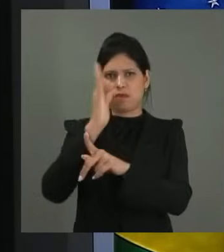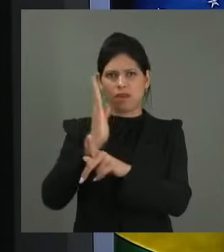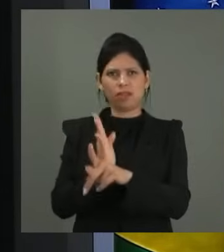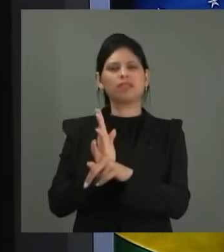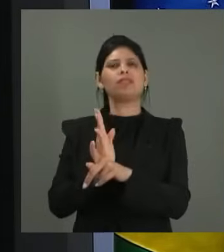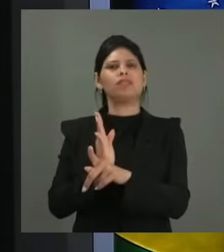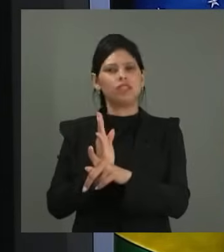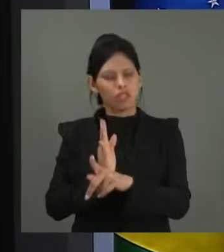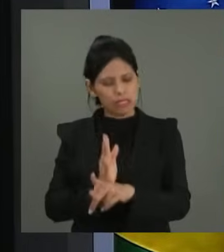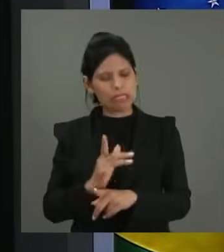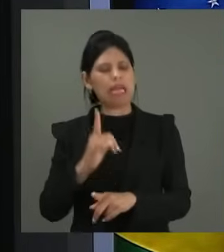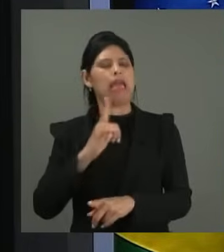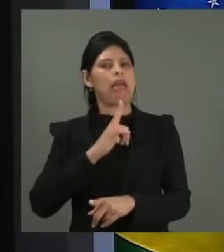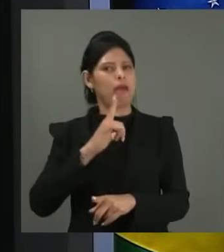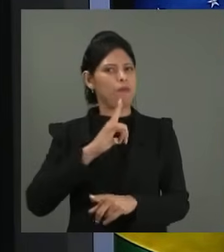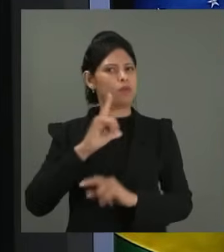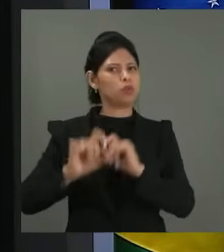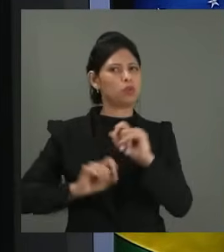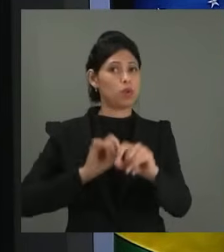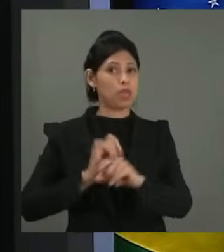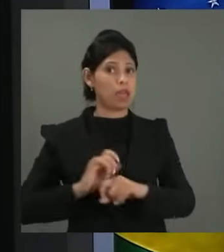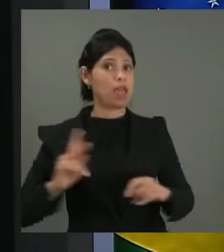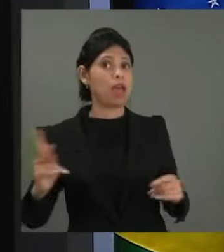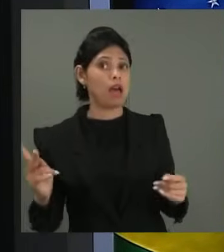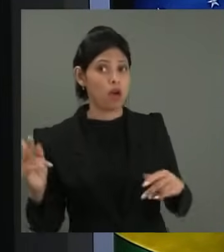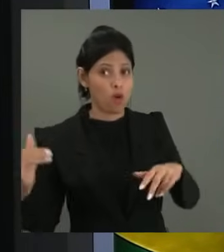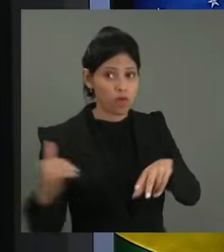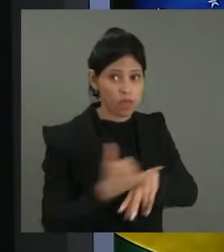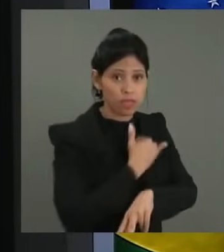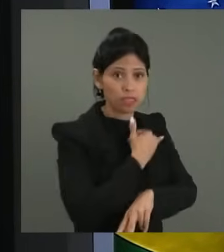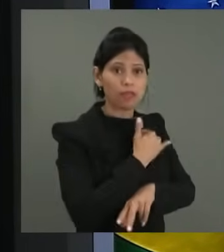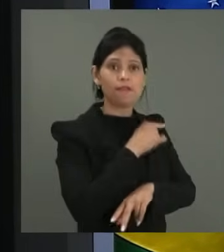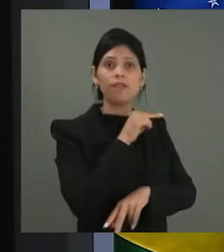Parabéns, nós temos uma vítima, e aqui,